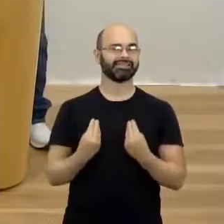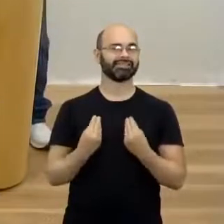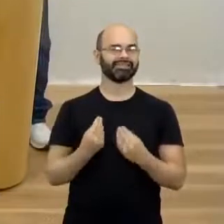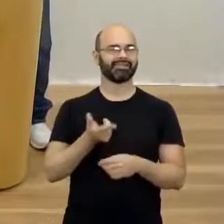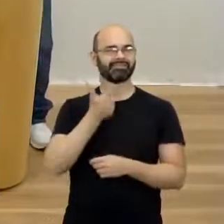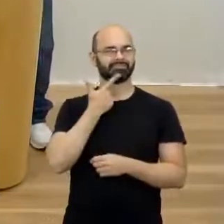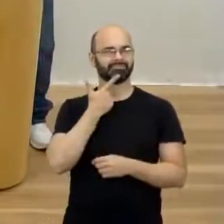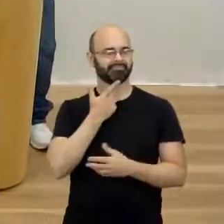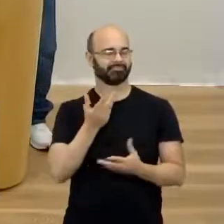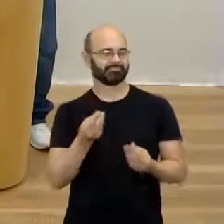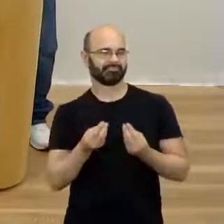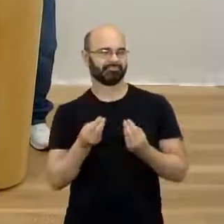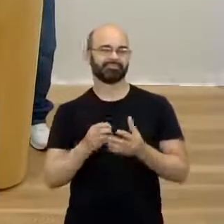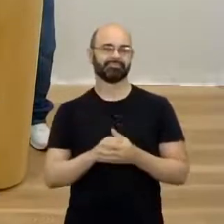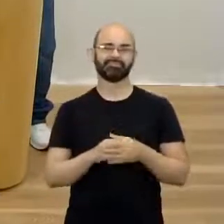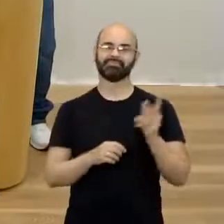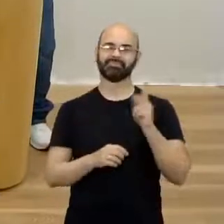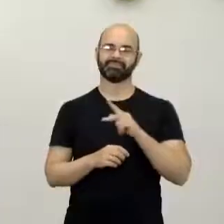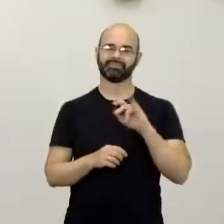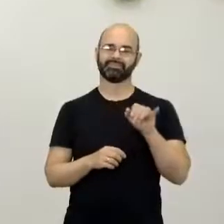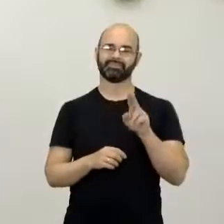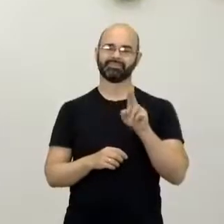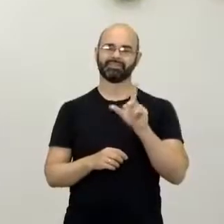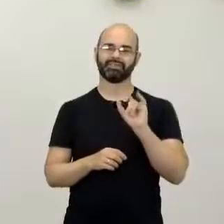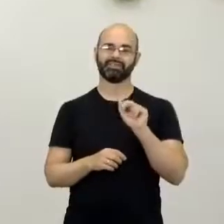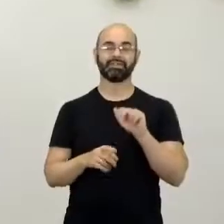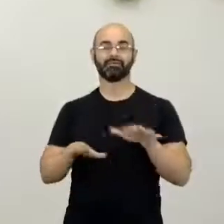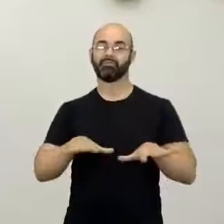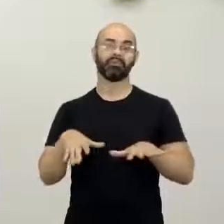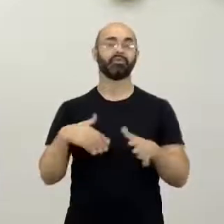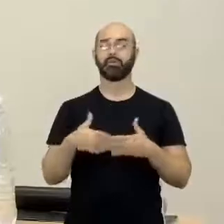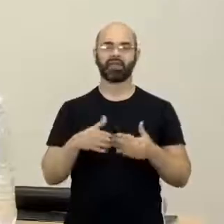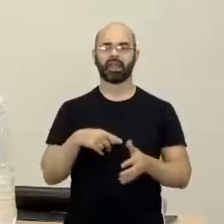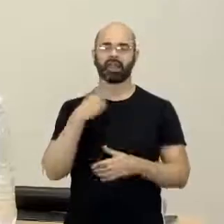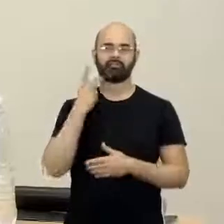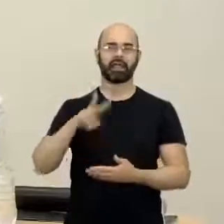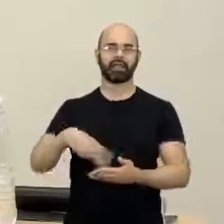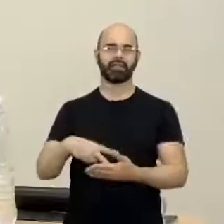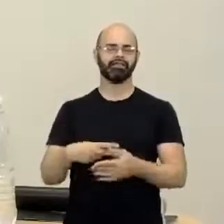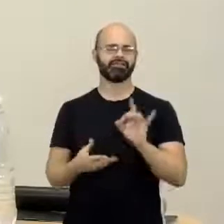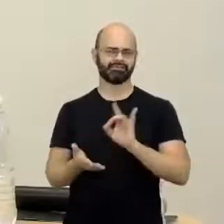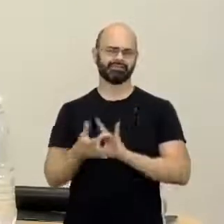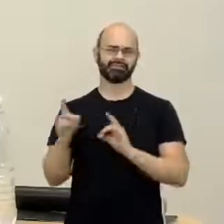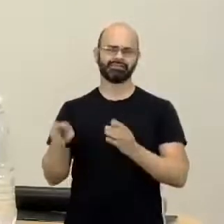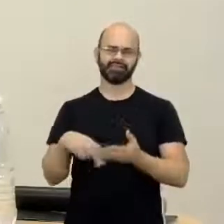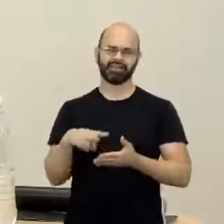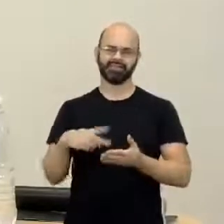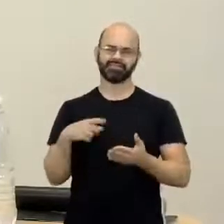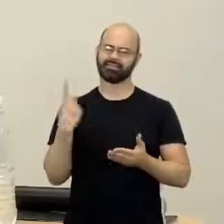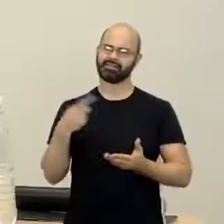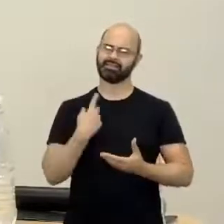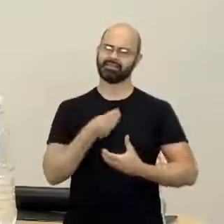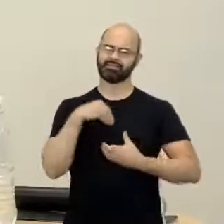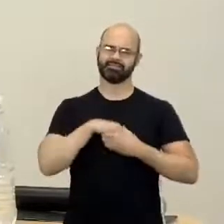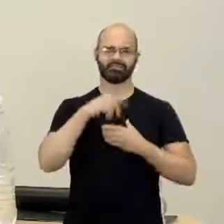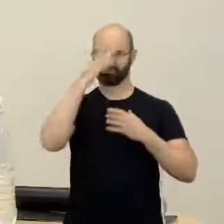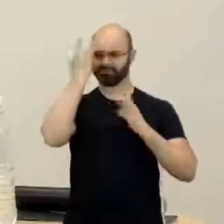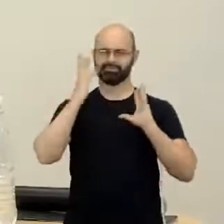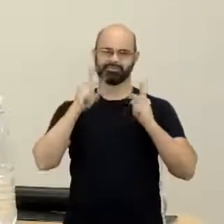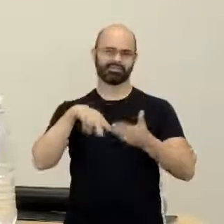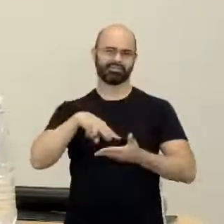diferente. É que a professora Juliana considera qualquer movimento uma dança. Exatamente, a dança está dentro de nós aí, pode dançar todo mundo,